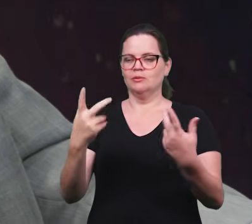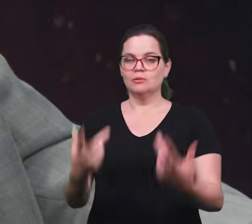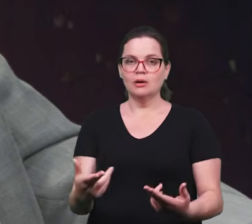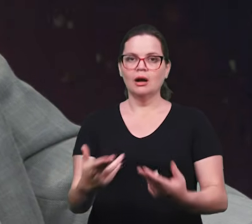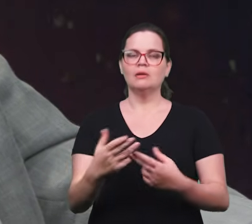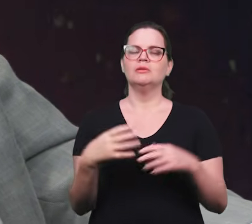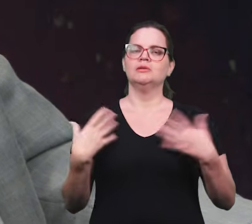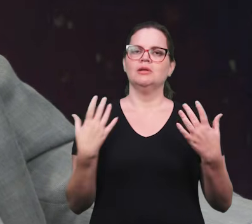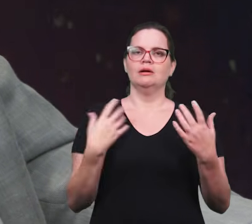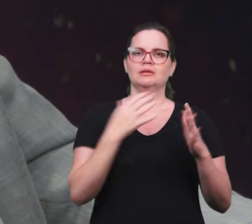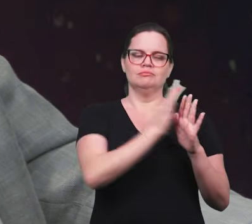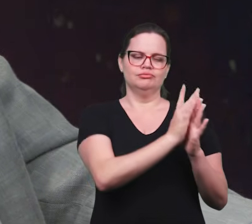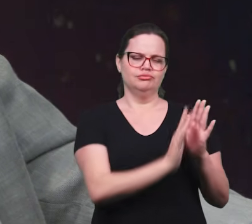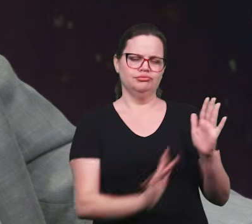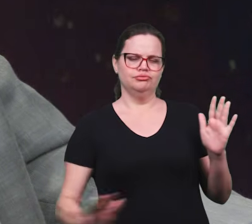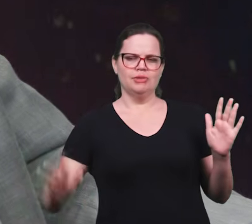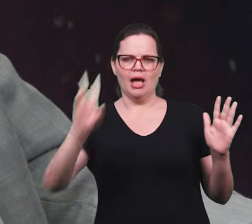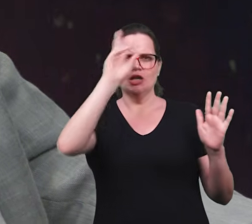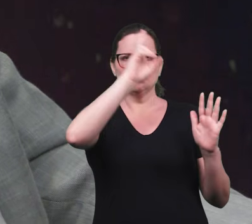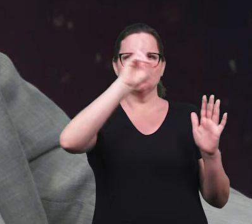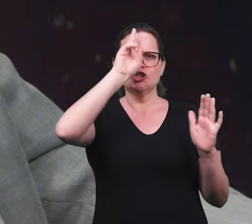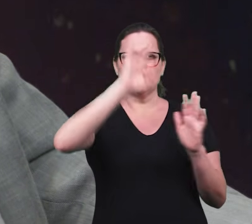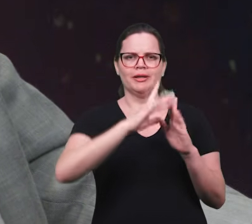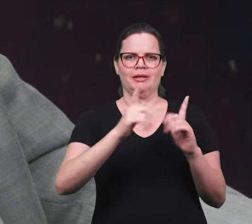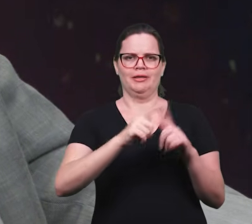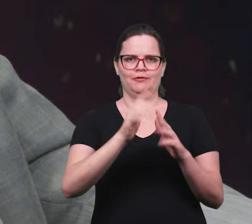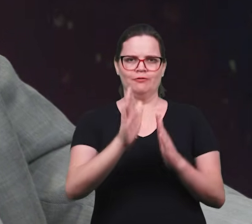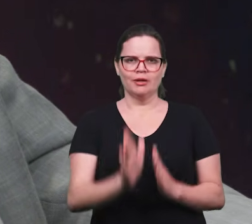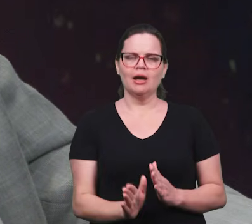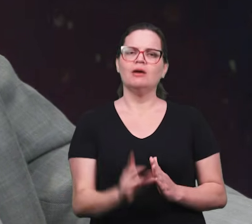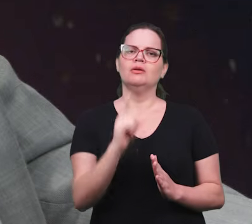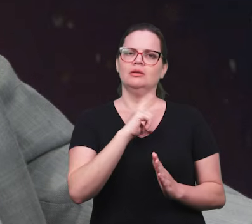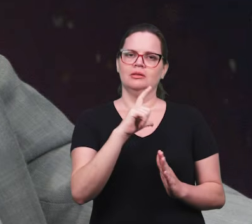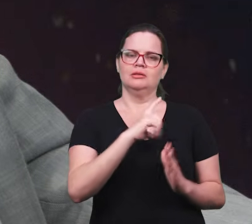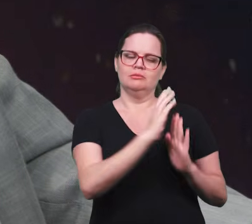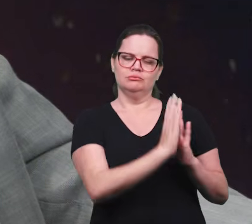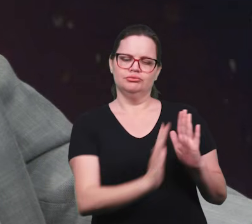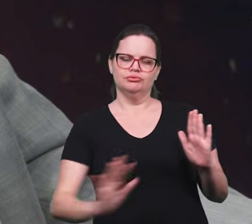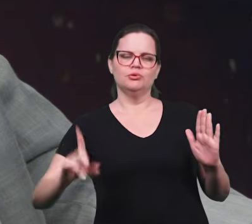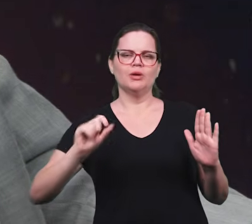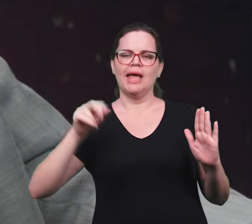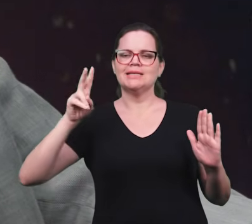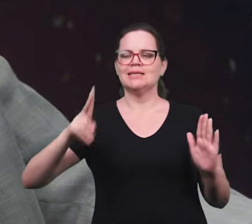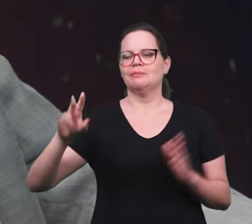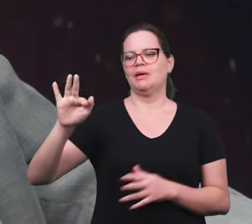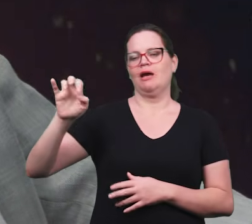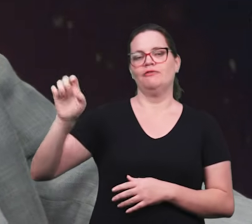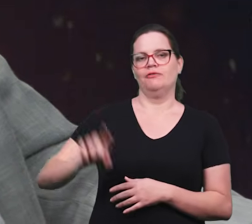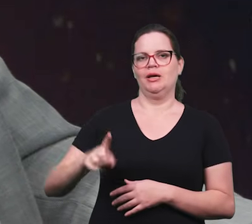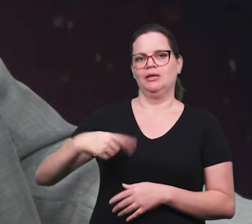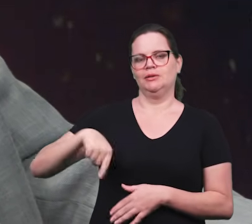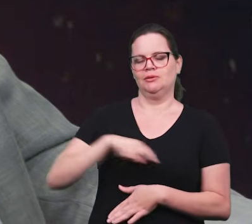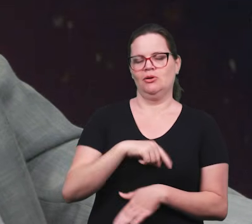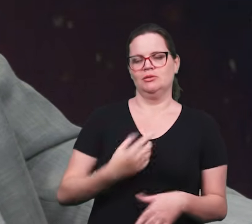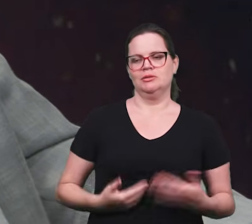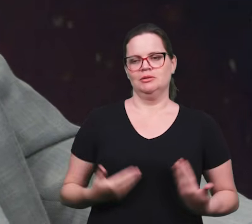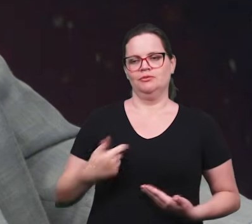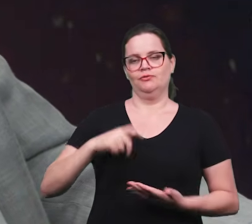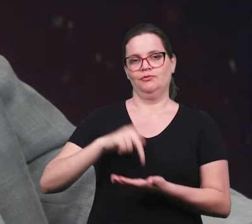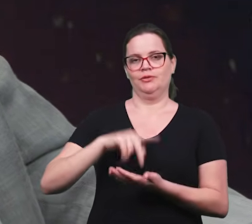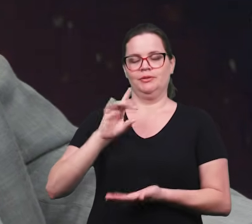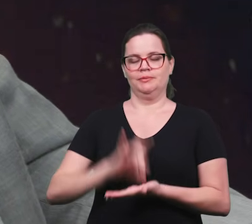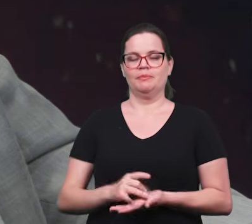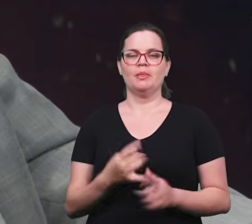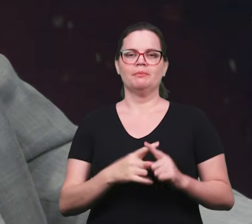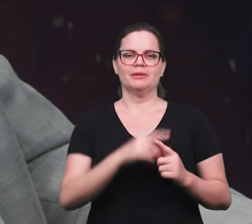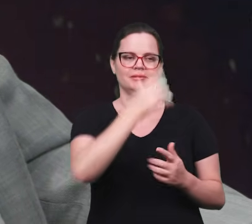Senhor durante toda a história da igreja para que a igreja esteja firmada na fé verdadeira. Porque a fé aparente,